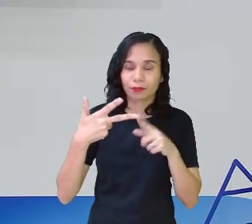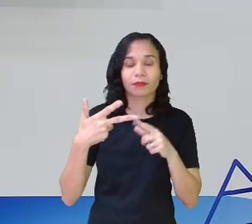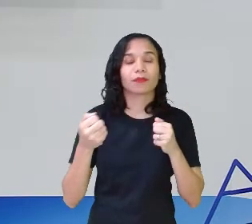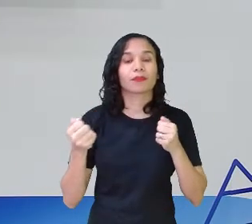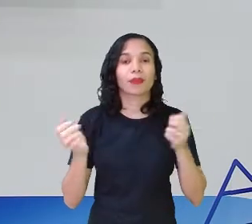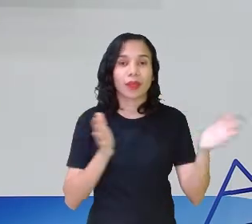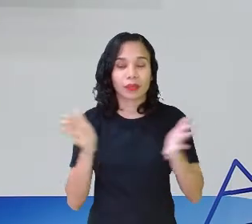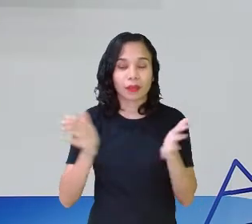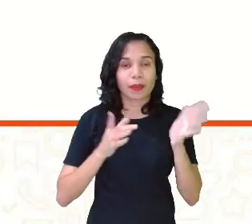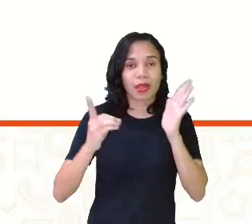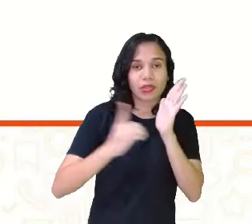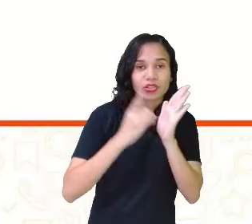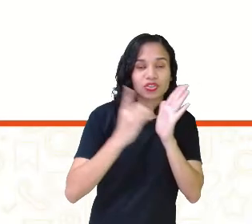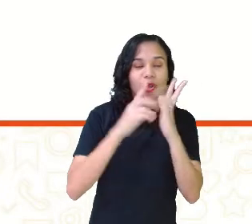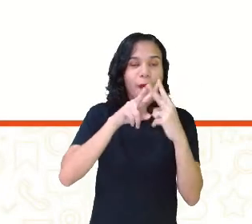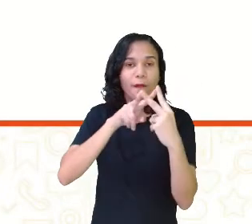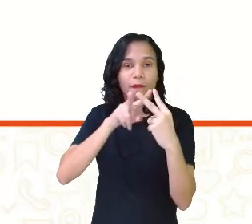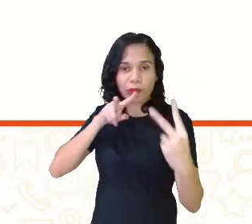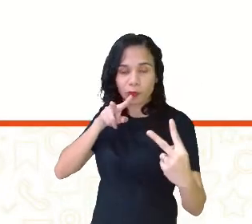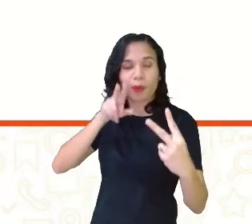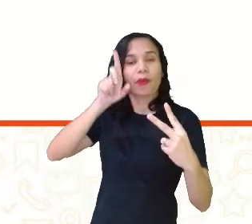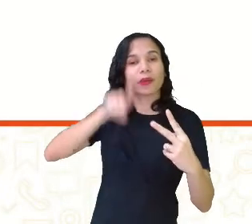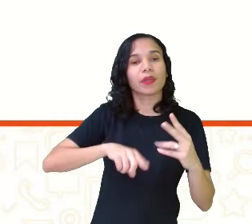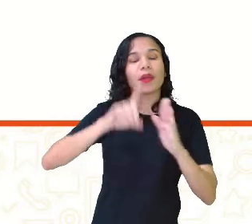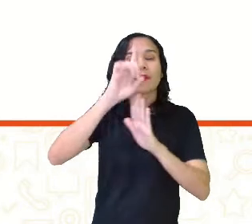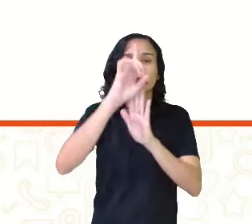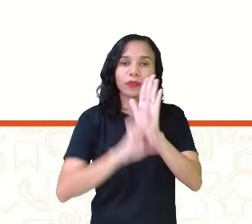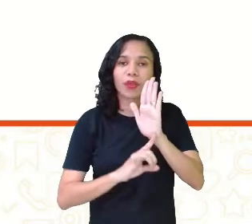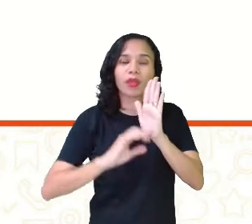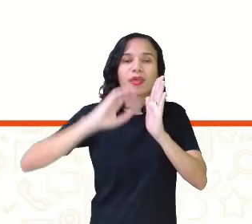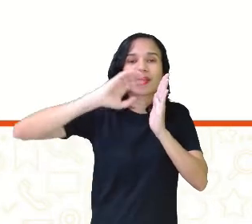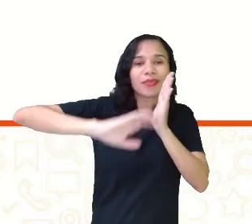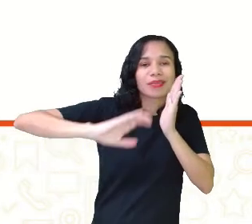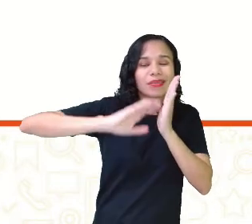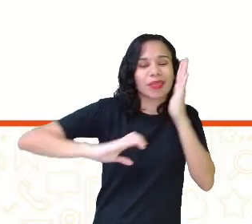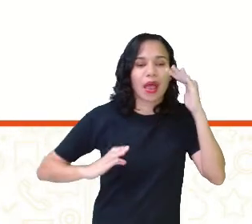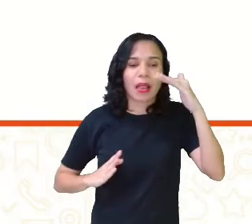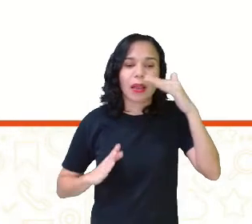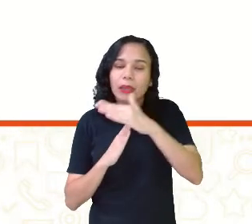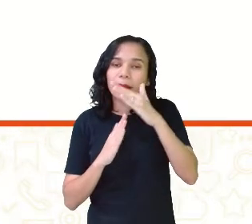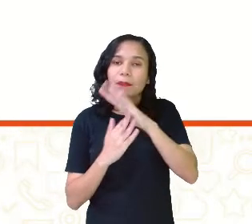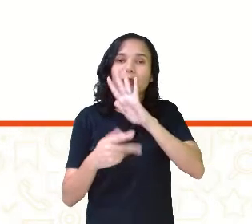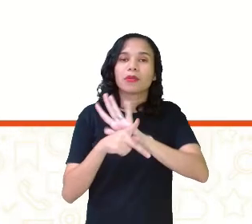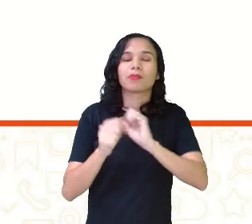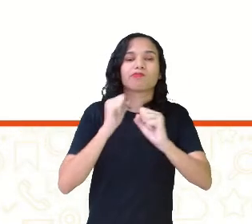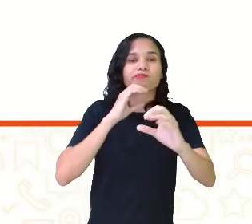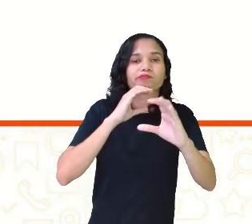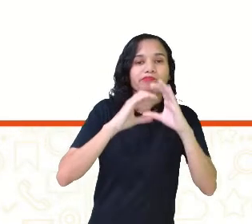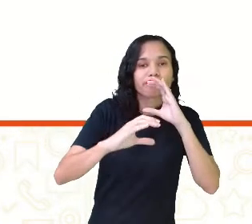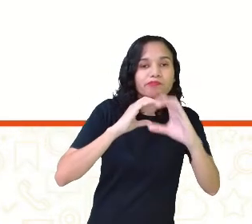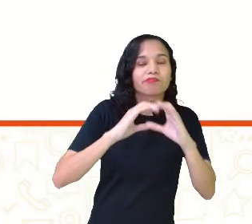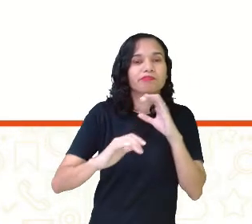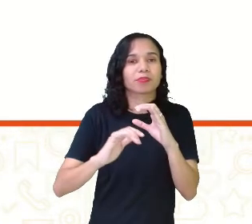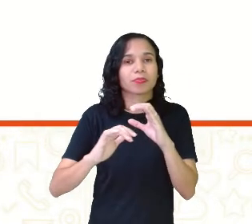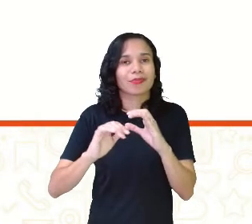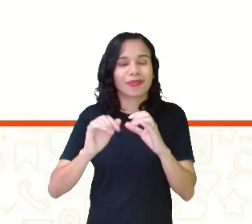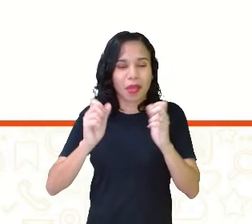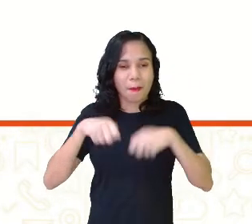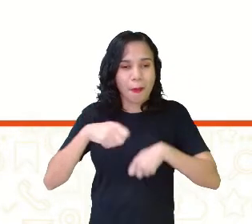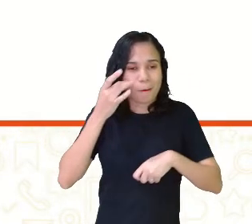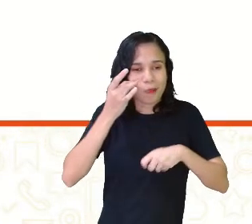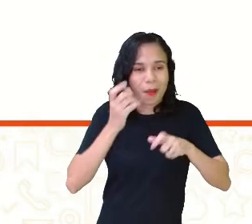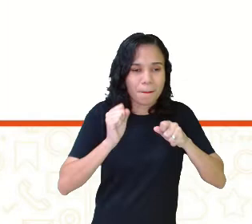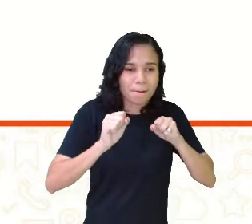Então, a gente tem a acessibilidade digital, que é o direito de eliminação de barreiras, né, na comunicação, no acesso